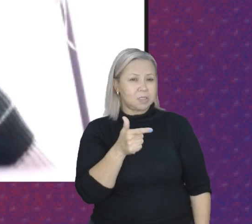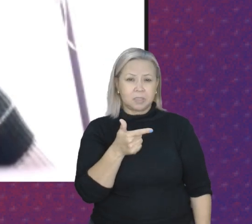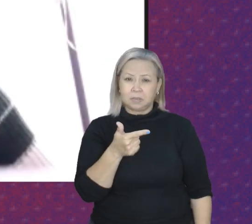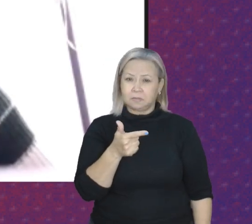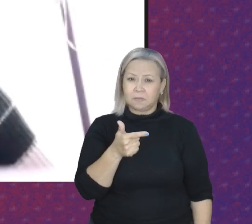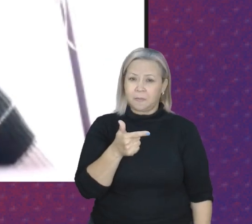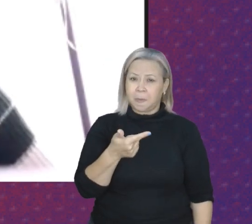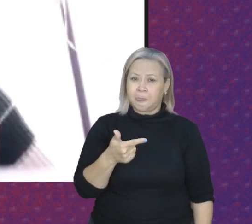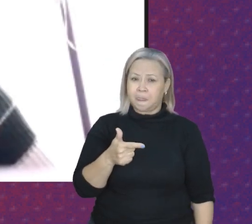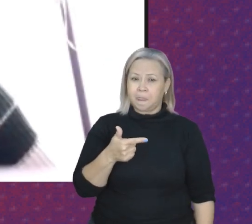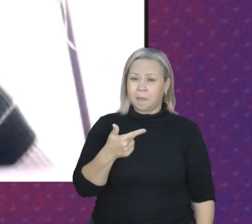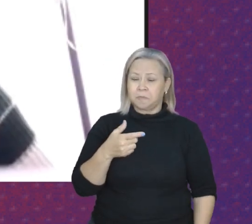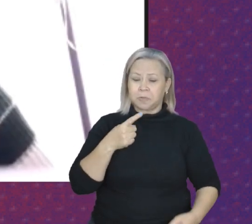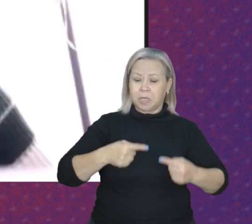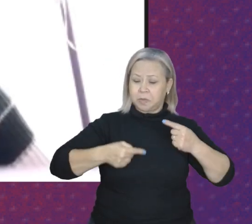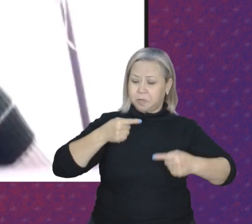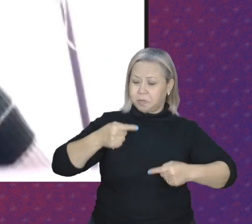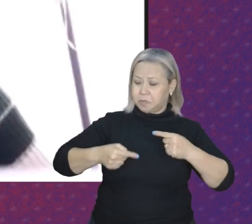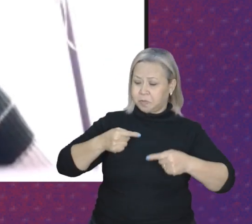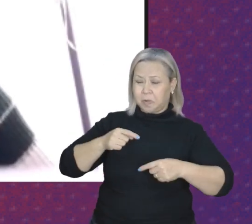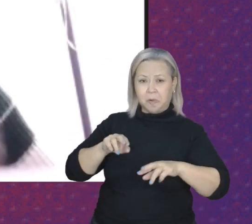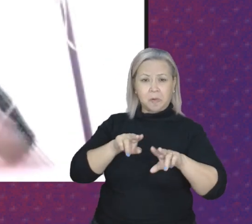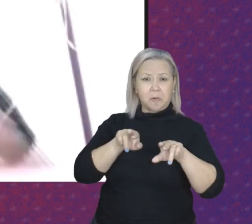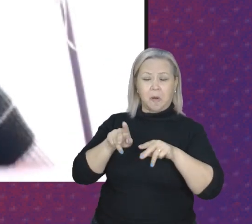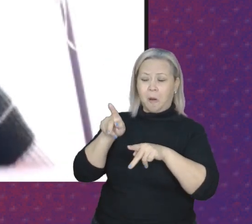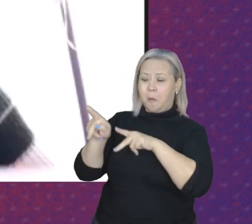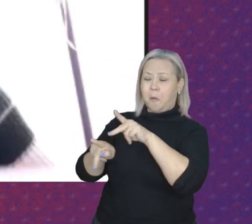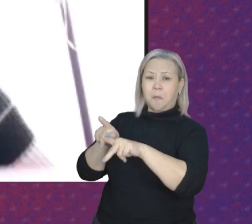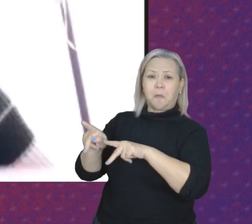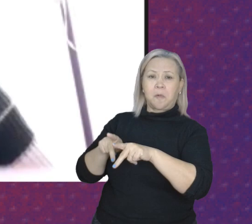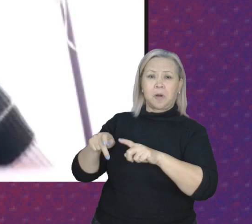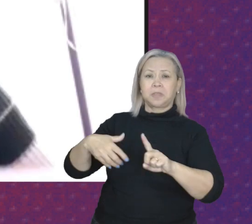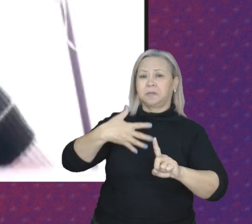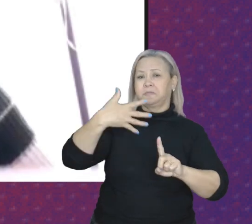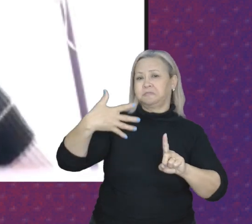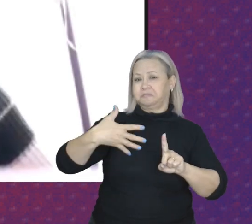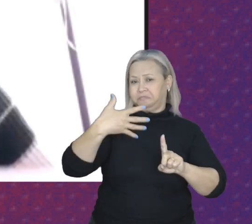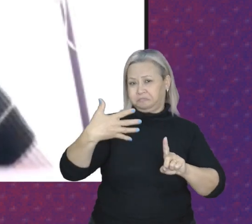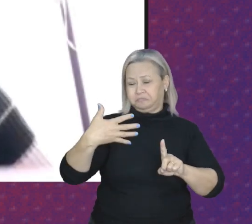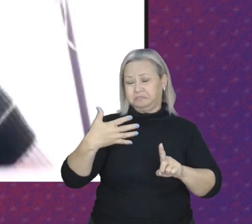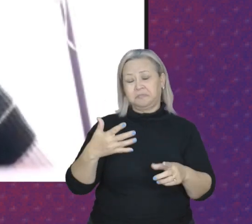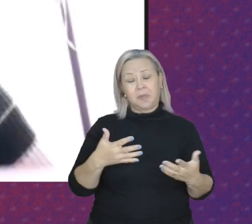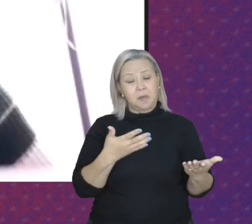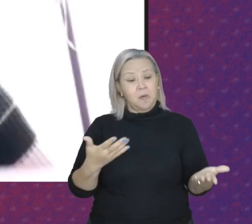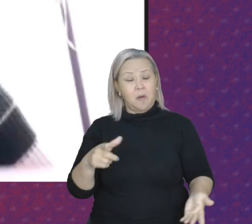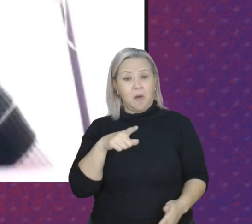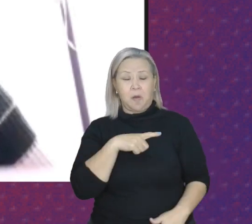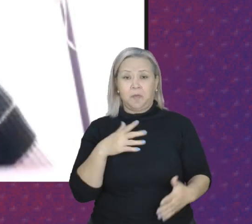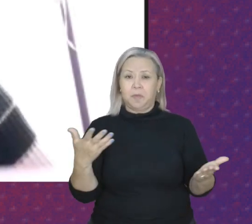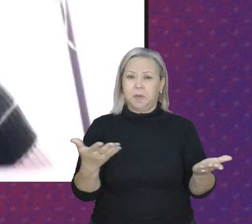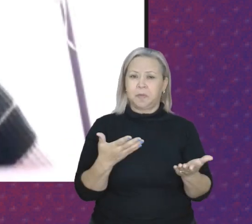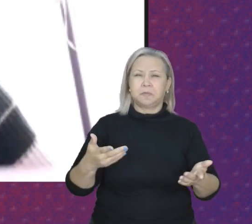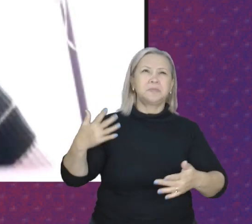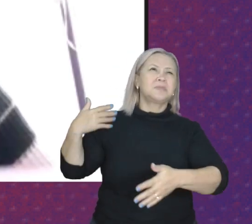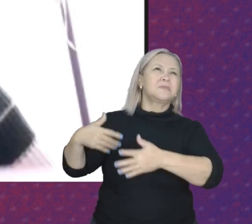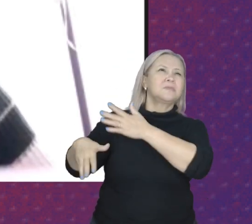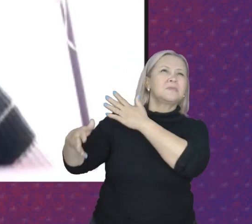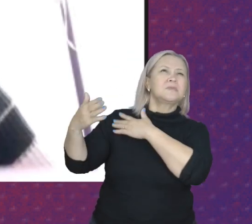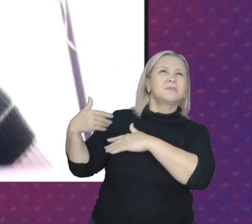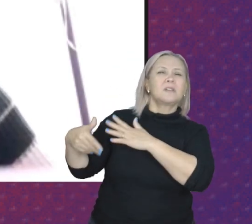as discussões como população LGBTI, LGBTQIA+, como nós temos hoje. Naquela época, nós